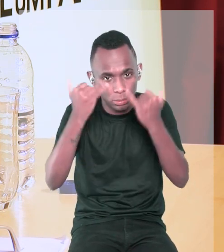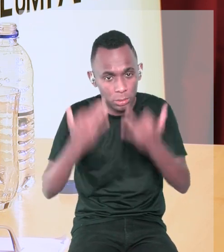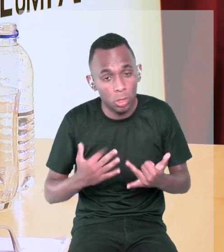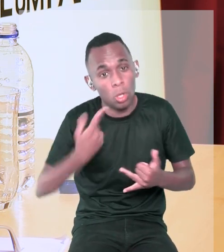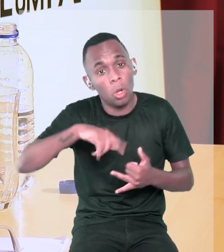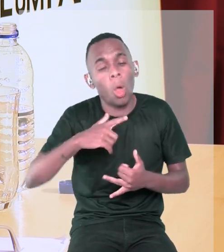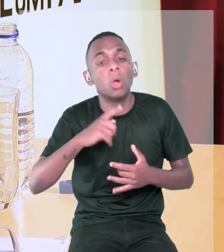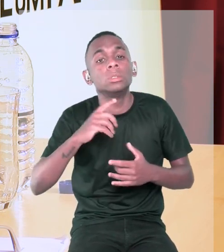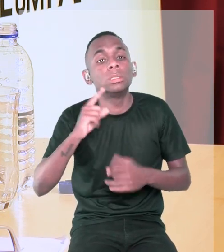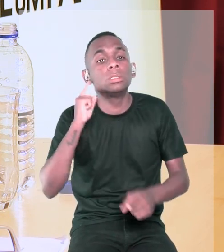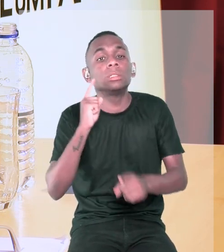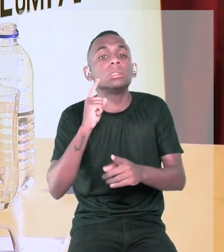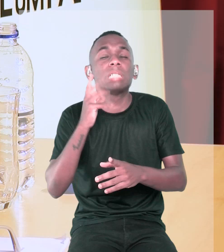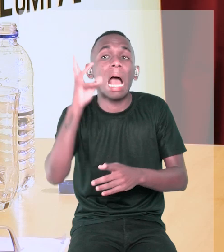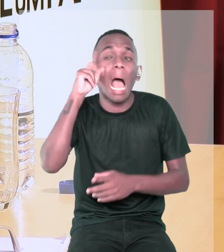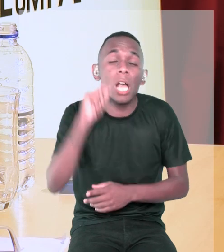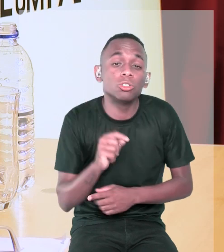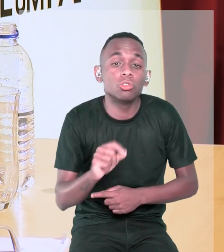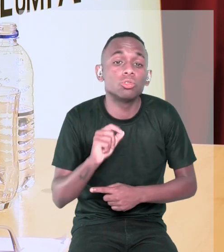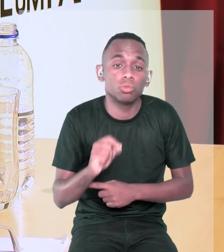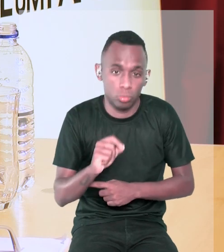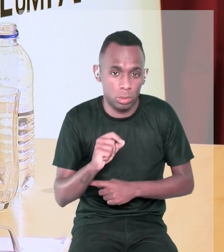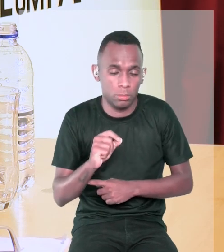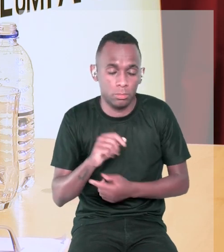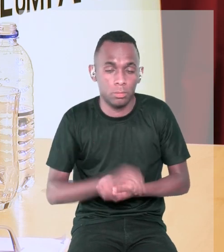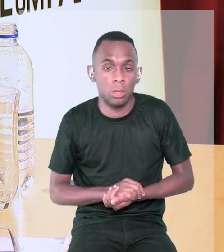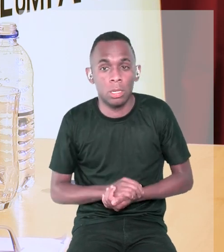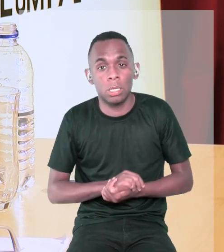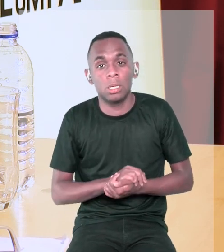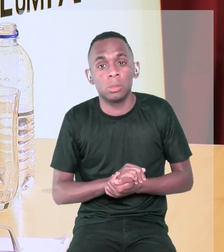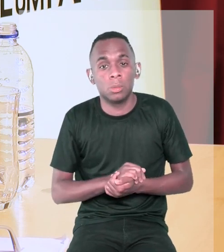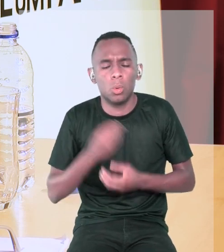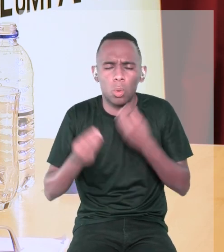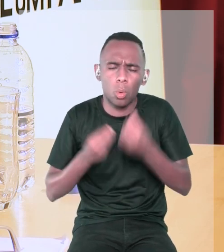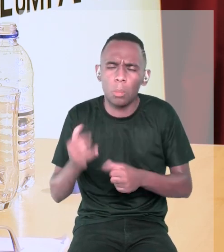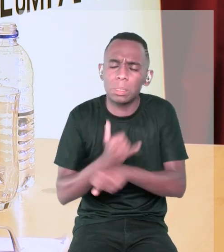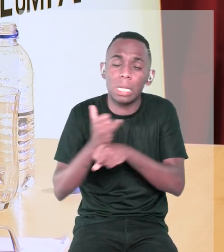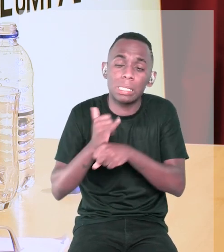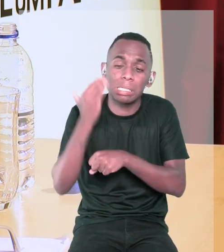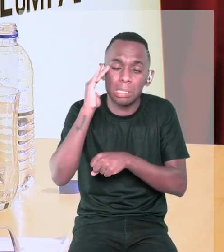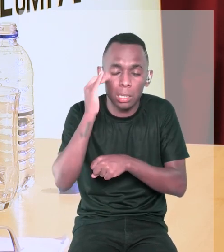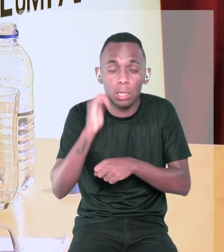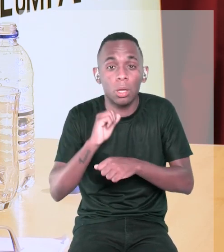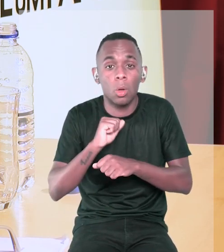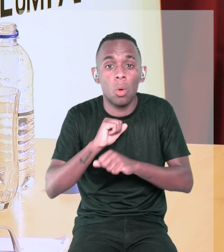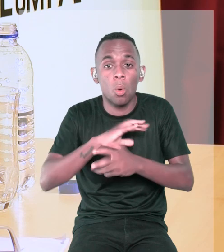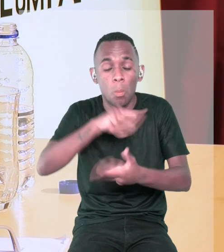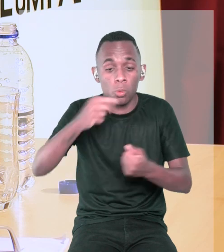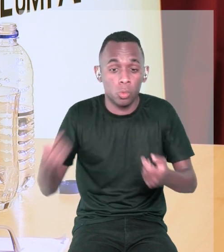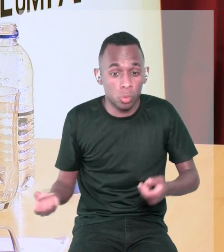maneira de compreender do mundo contemporâneo que o pensamento é mais pensamento, é melhor